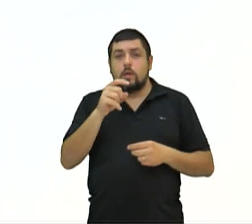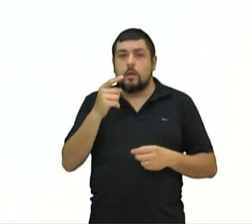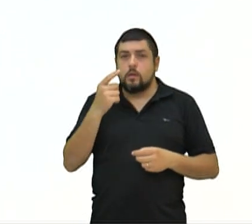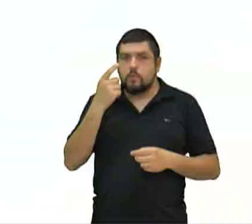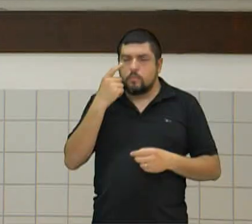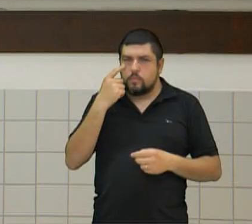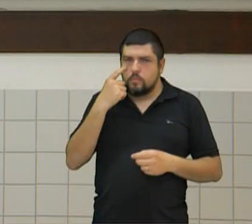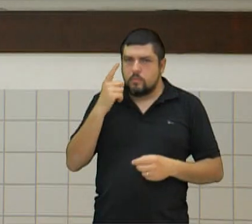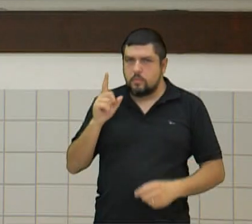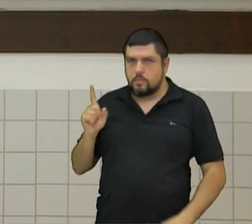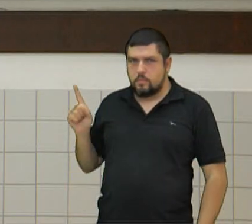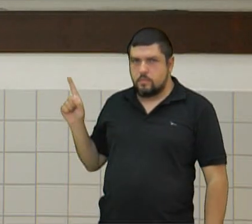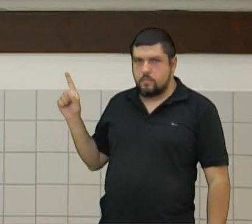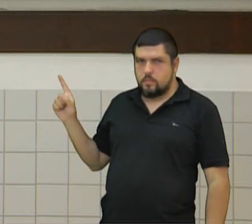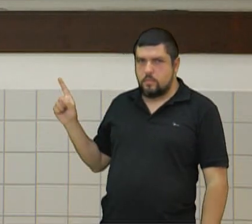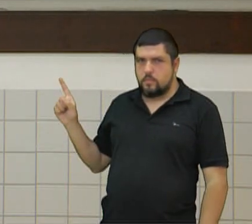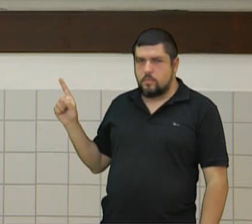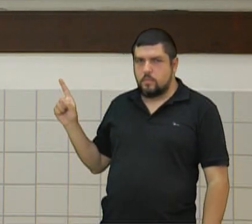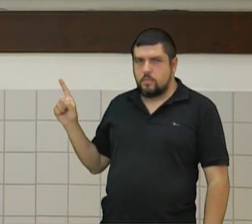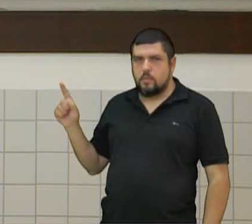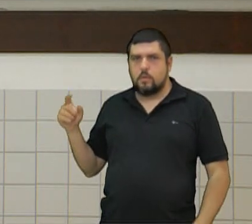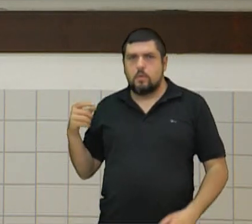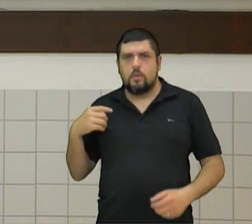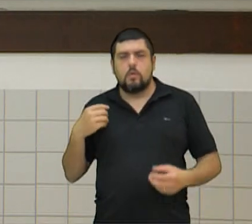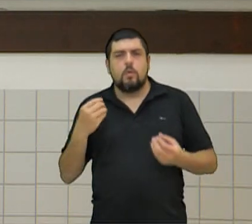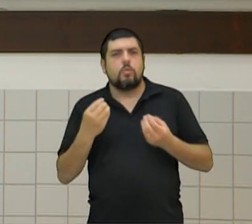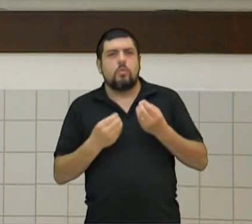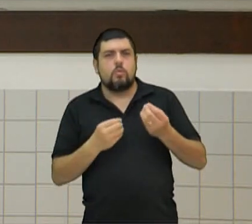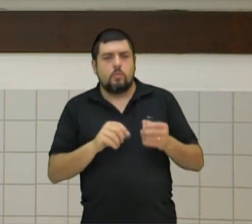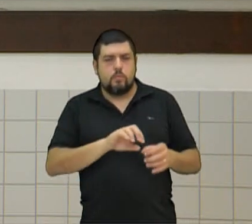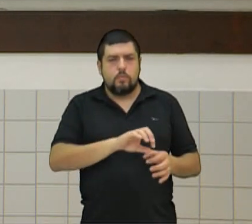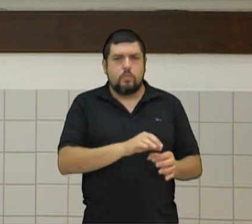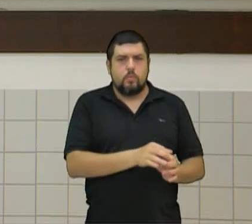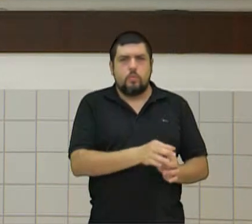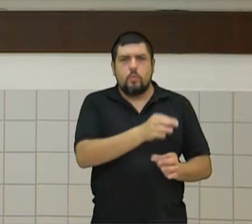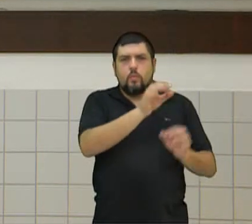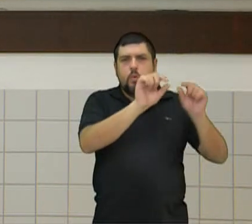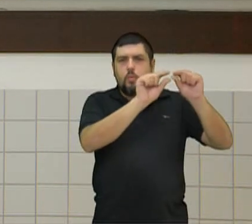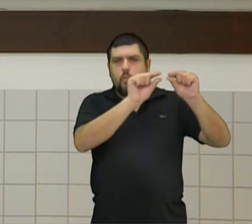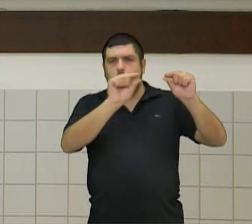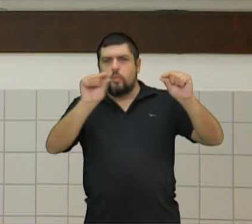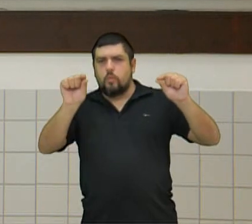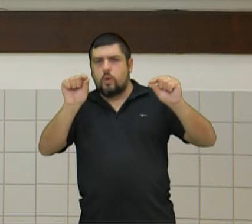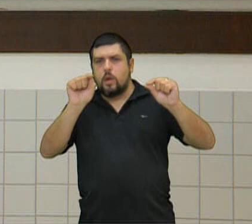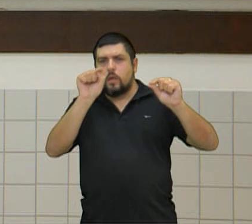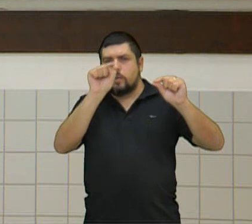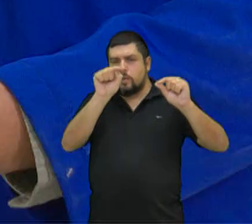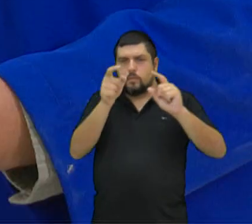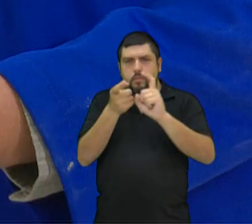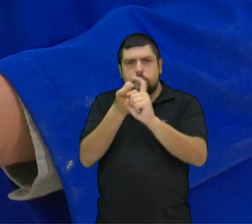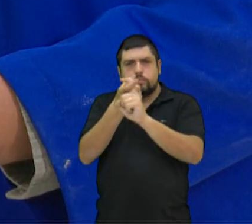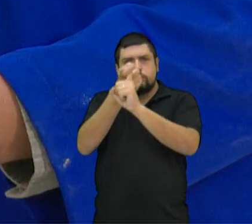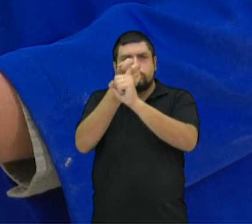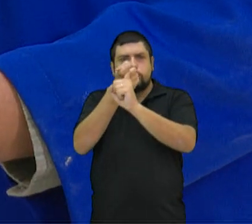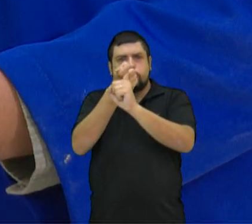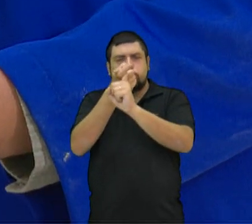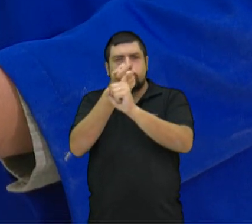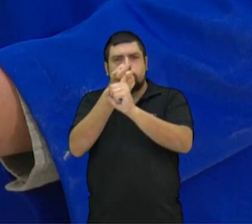sistema aqui, seria essa polia que está aqui, ó. Ela está presa